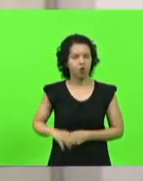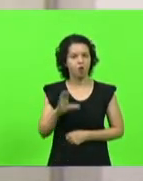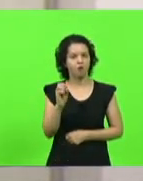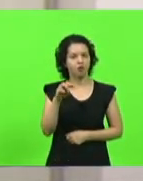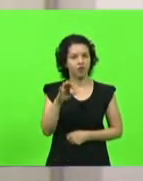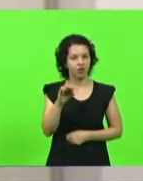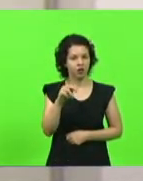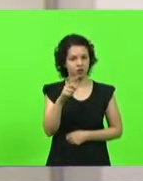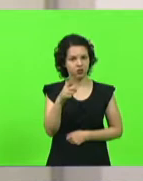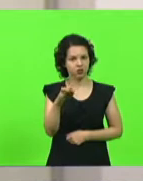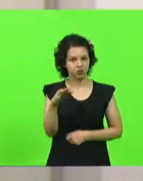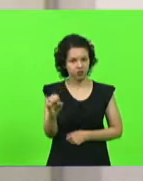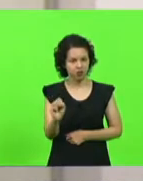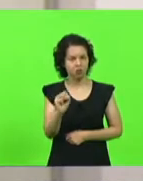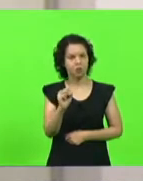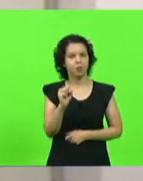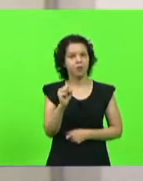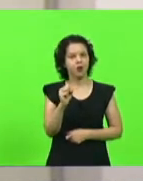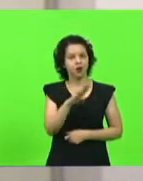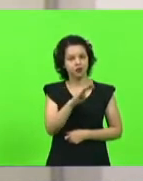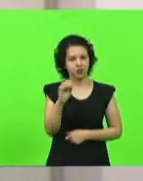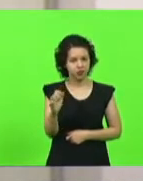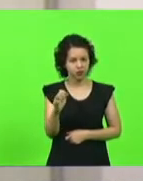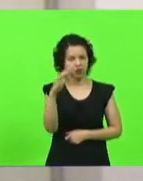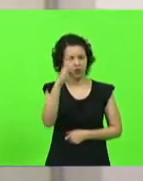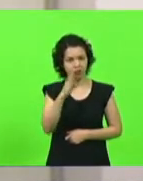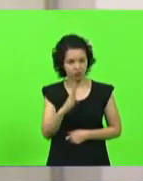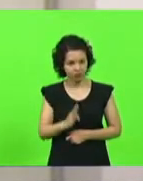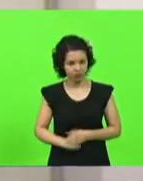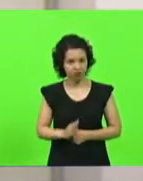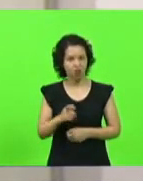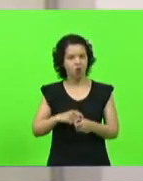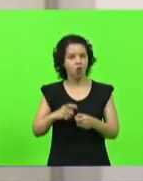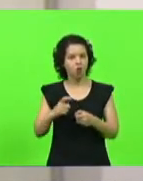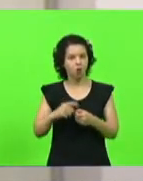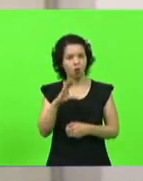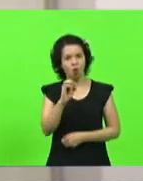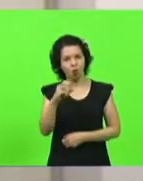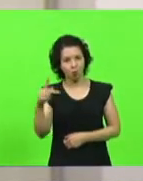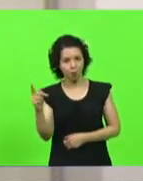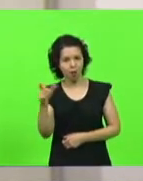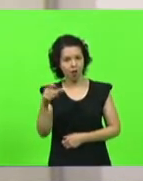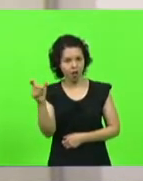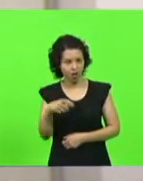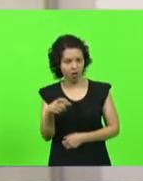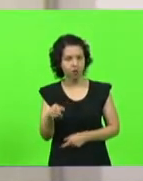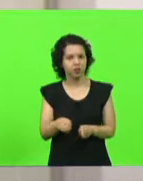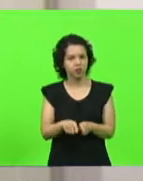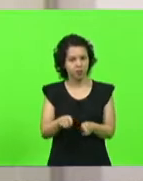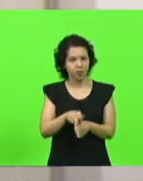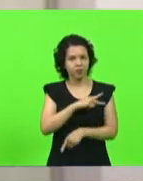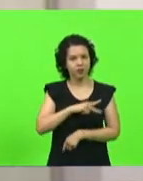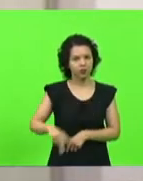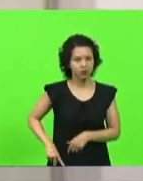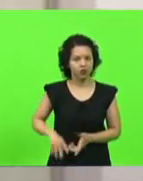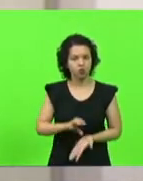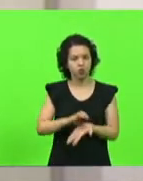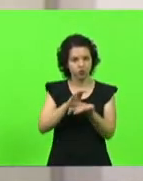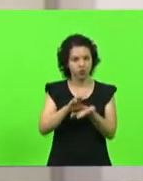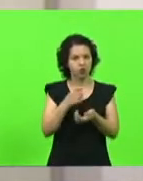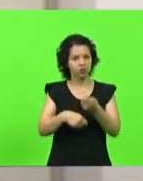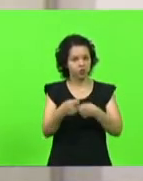de Cooperativas de Crédito, Confebras, Moacir Krambeck. E senhor presidente do Conselho de Administração da Cooperativa de